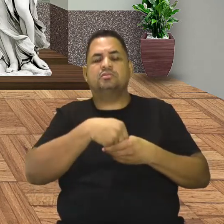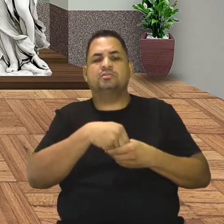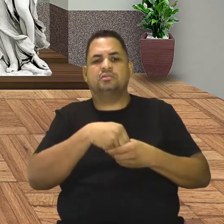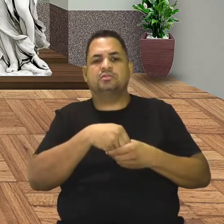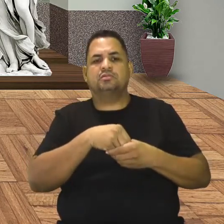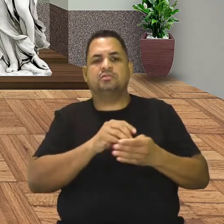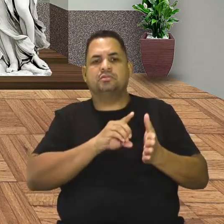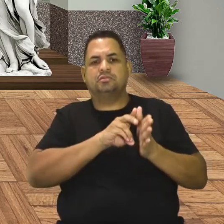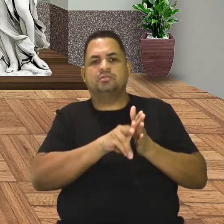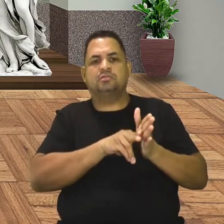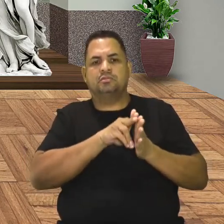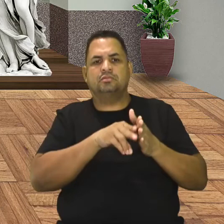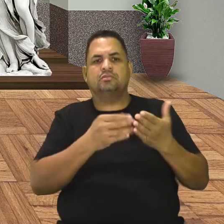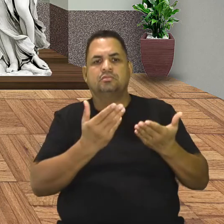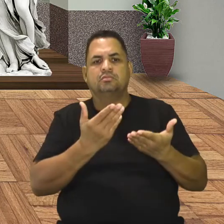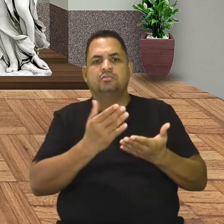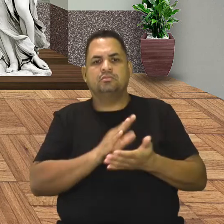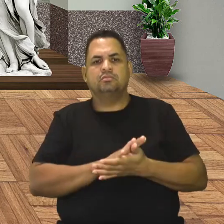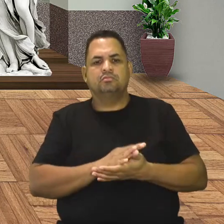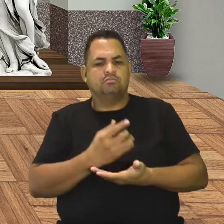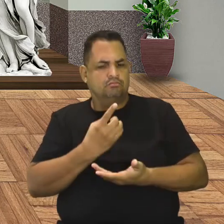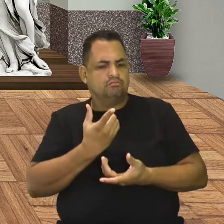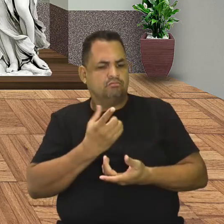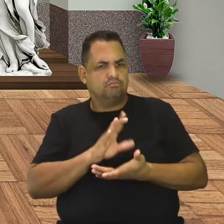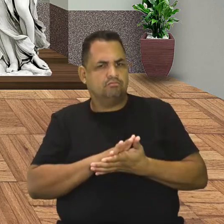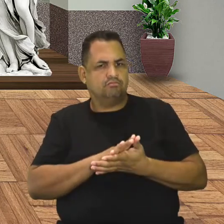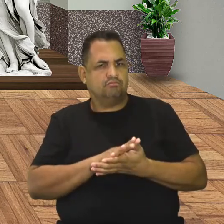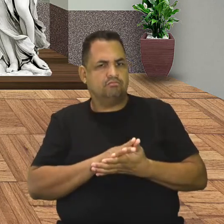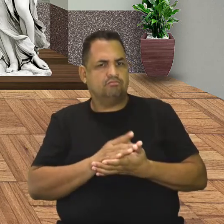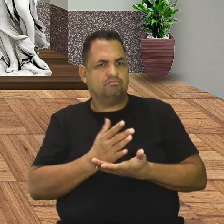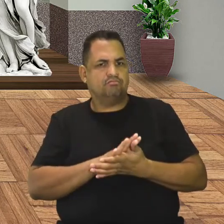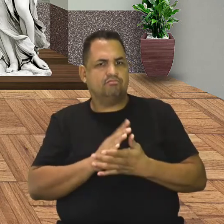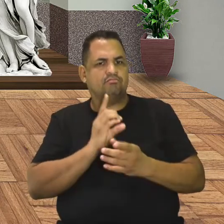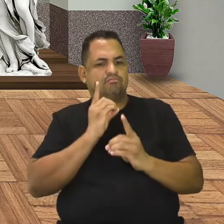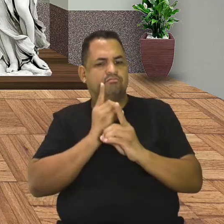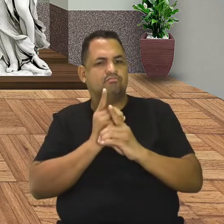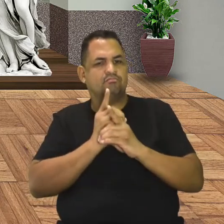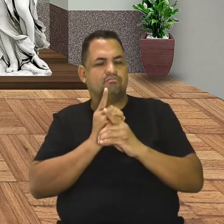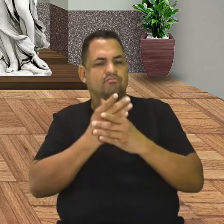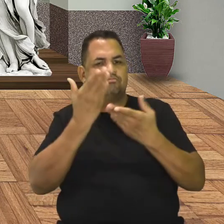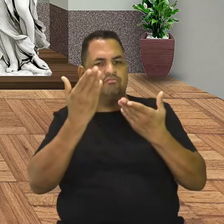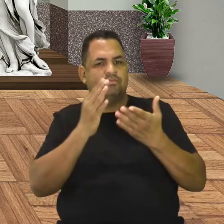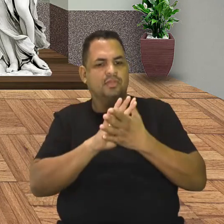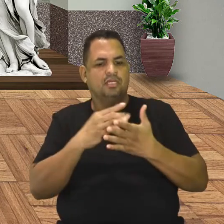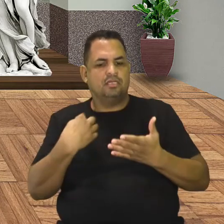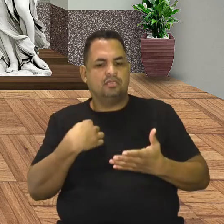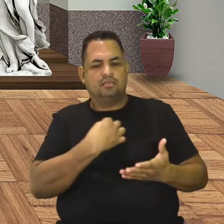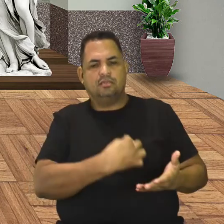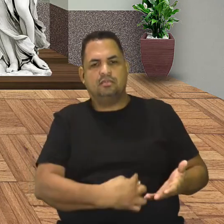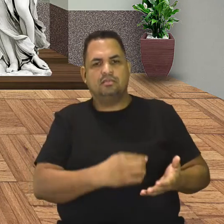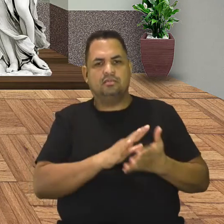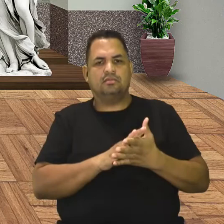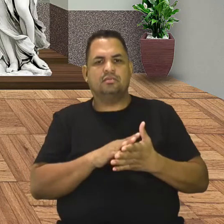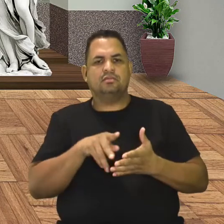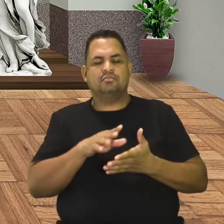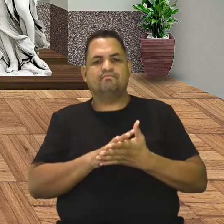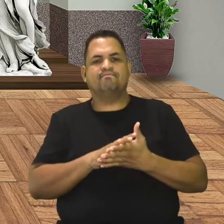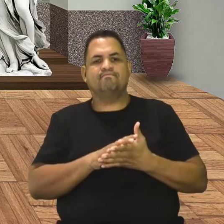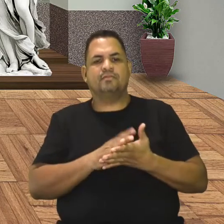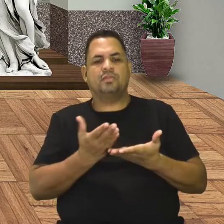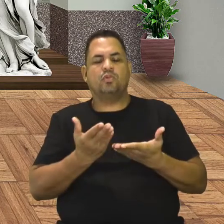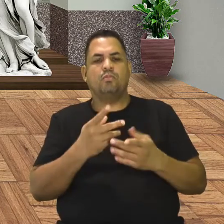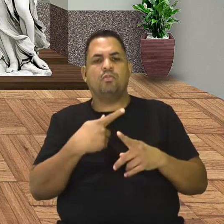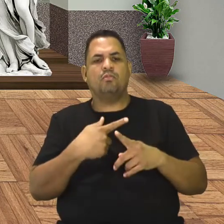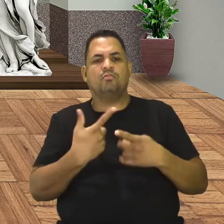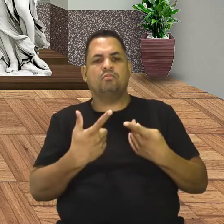metrô. Será que eu acharia uma imagem do metrô dentro do aeroporto da China? Porque as pessoas elas vão se